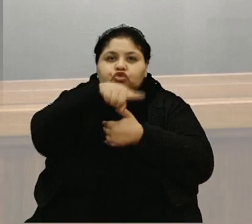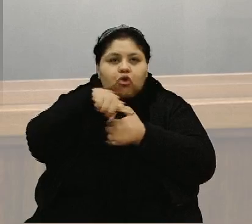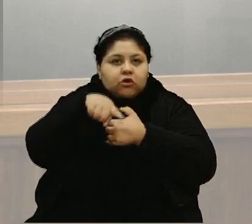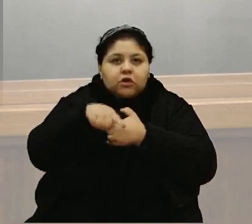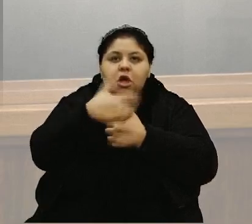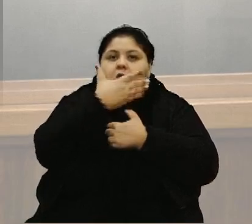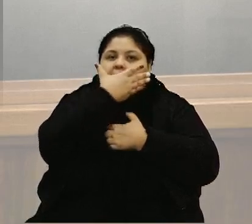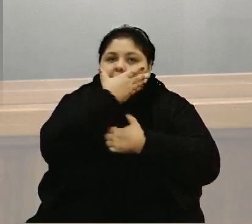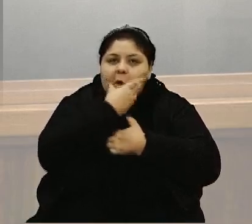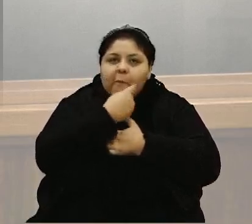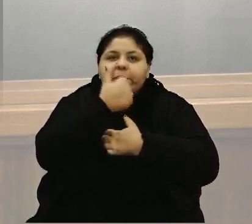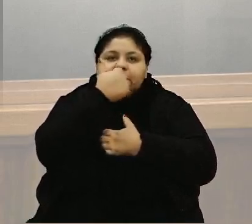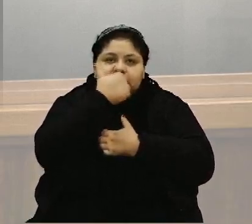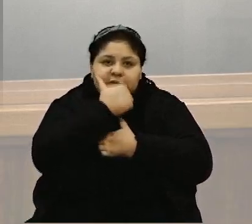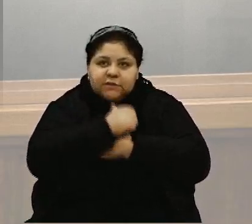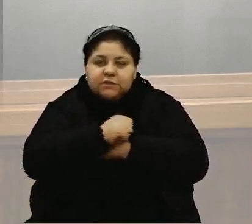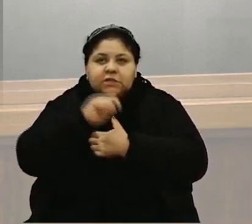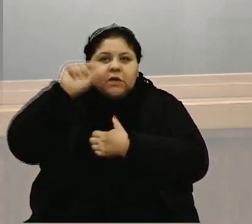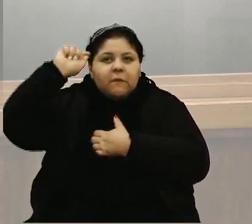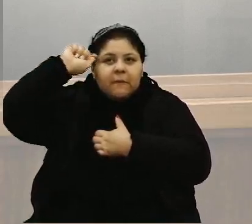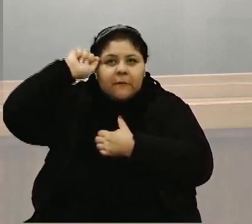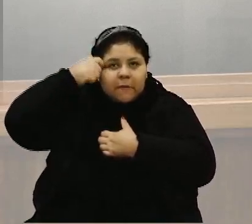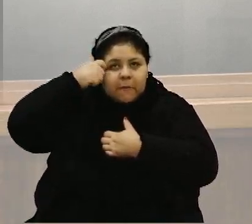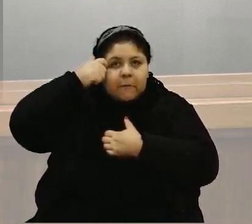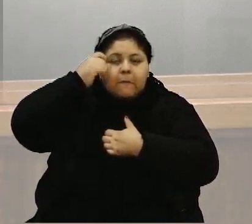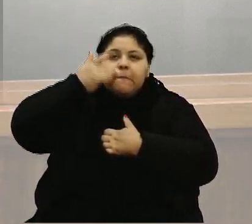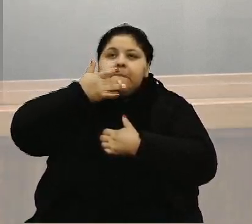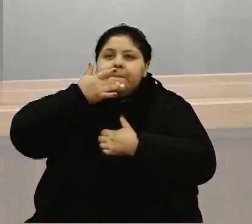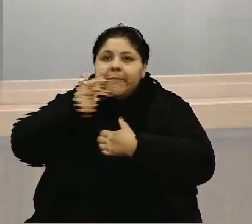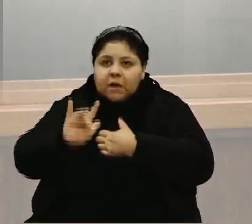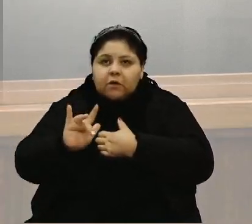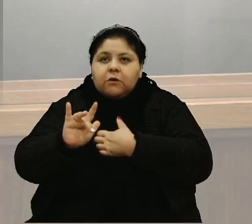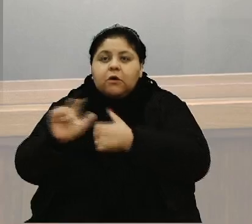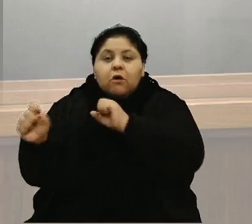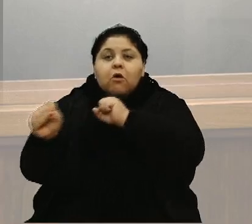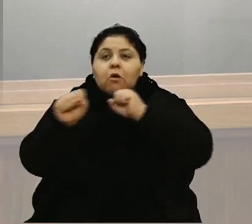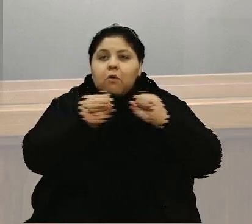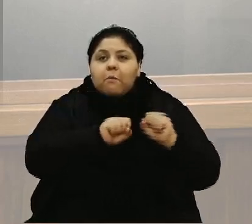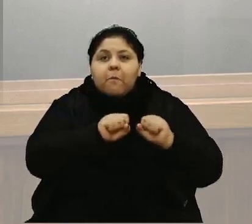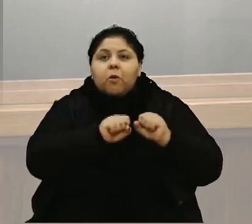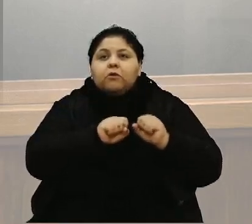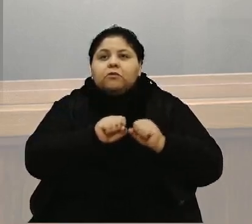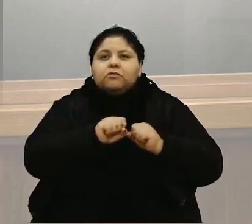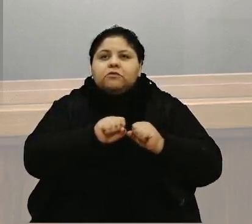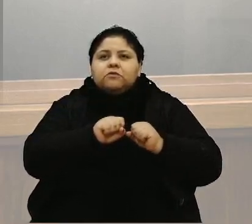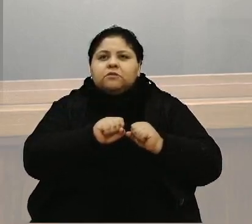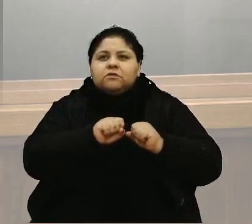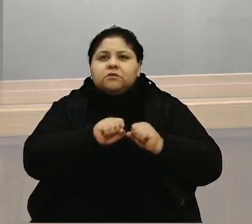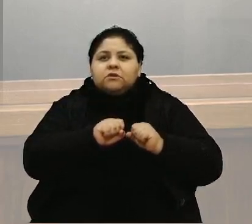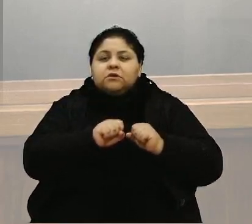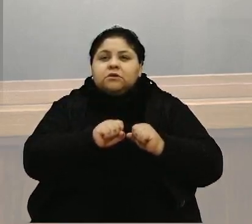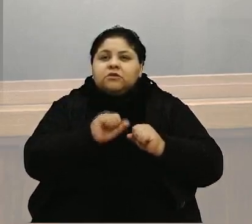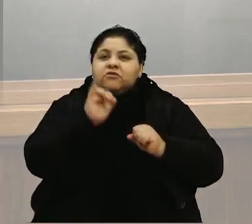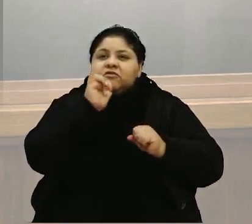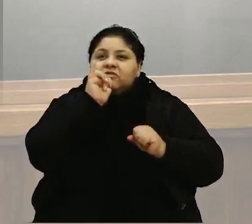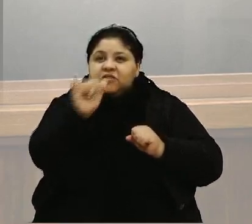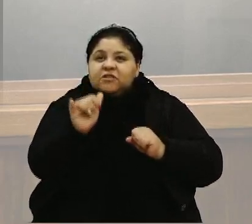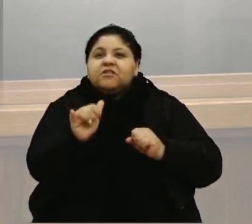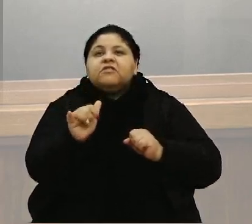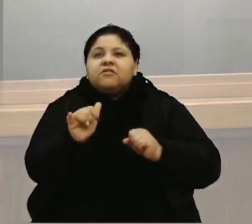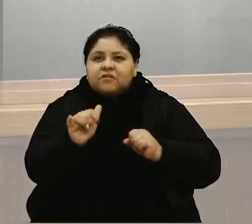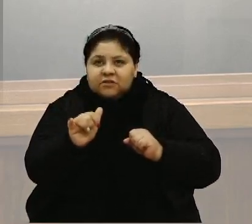e mulheres, negros, brancos, possam cometer falas que de